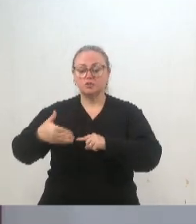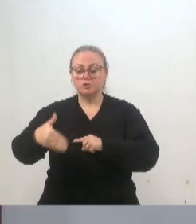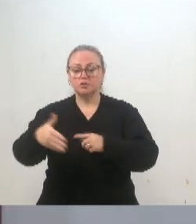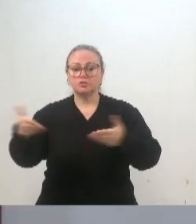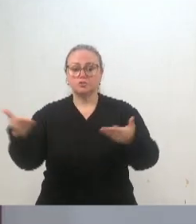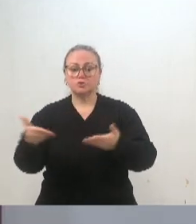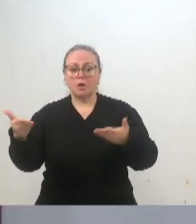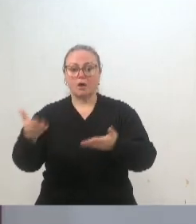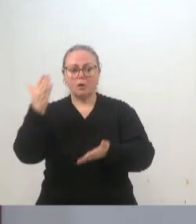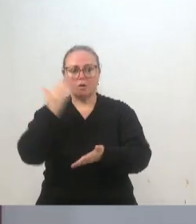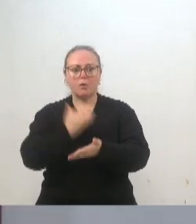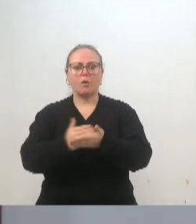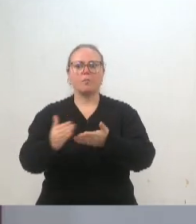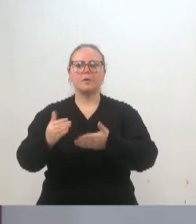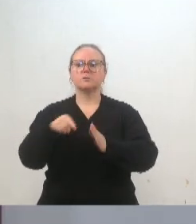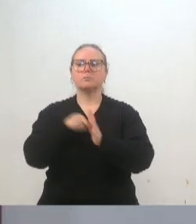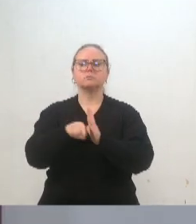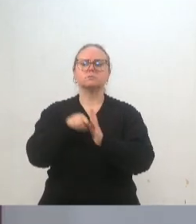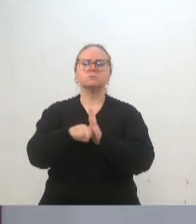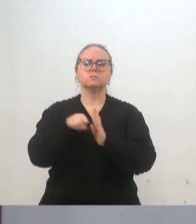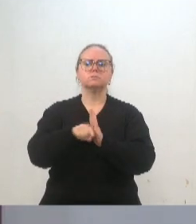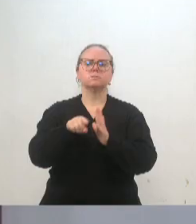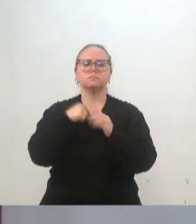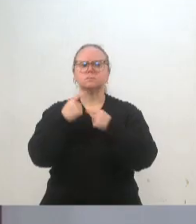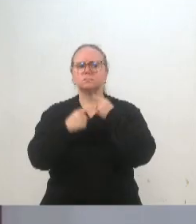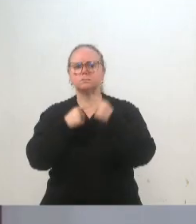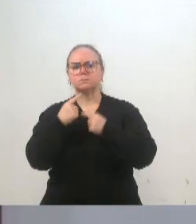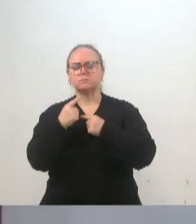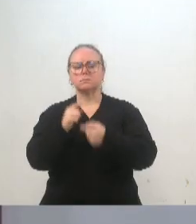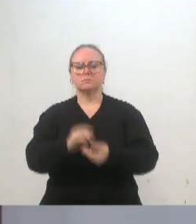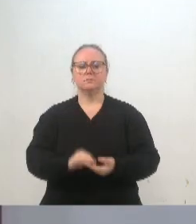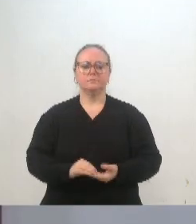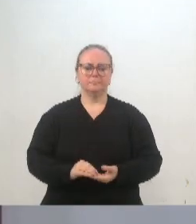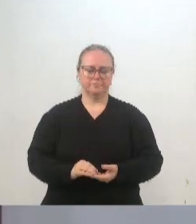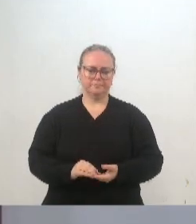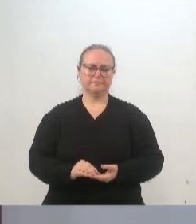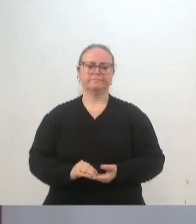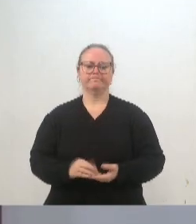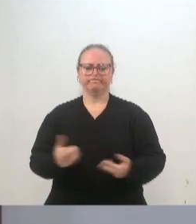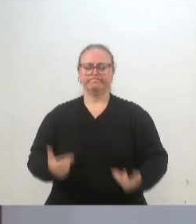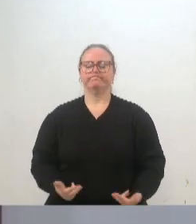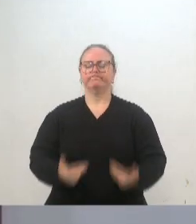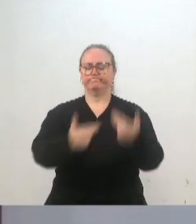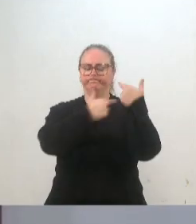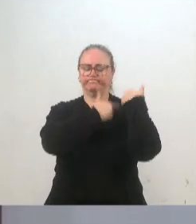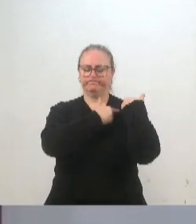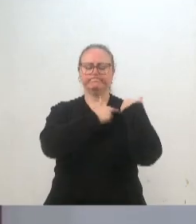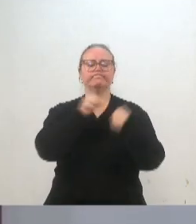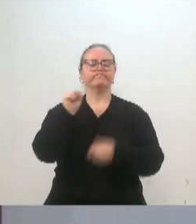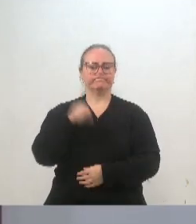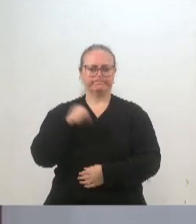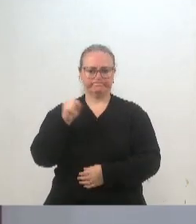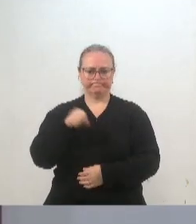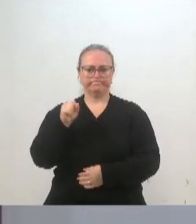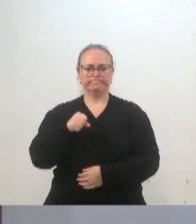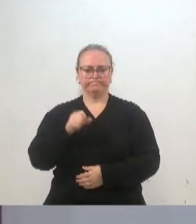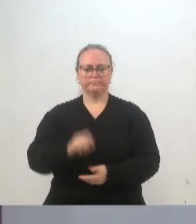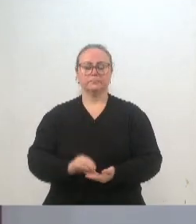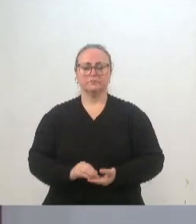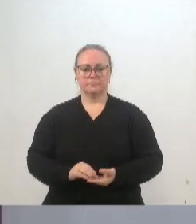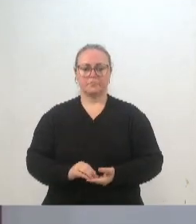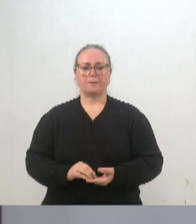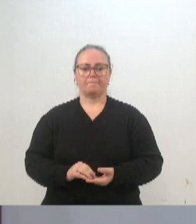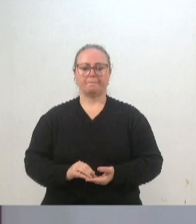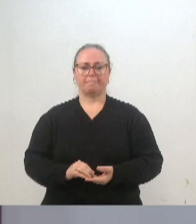levantado esse questionamento. E eu falo isso com responsabilidade a ponto de que se